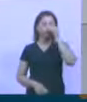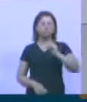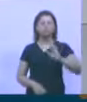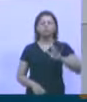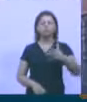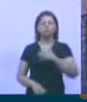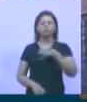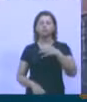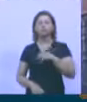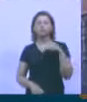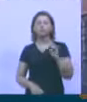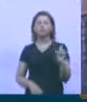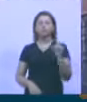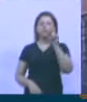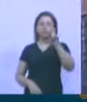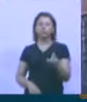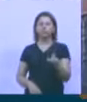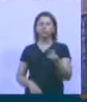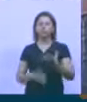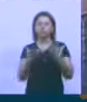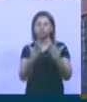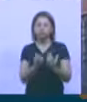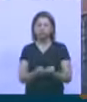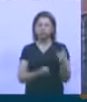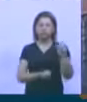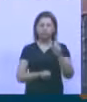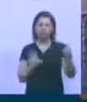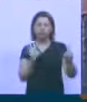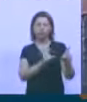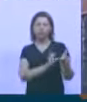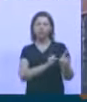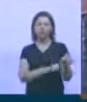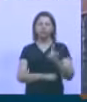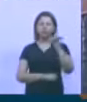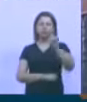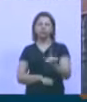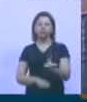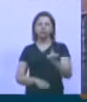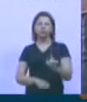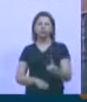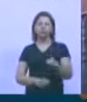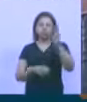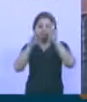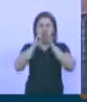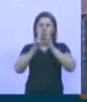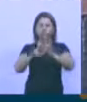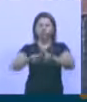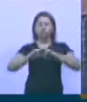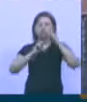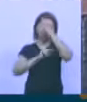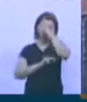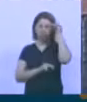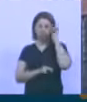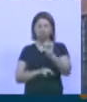eu descubro que eu não sou aceito, que eu não sou amado, que eu não sou respeitado por aquelas